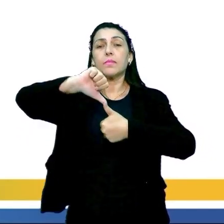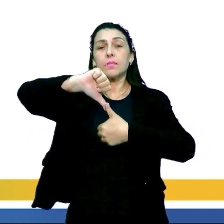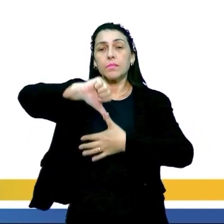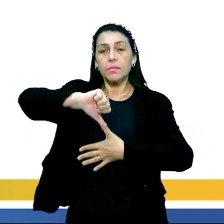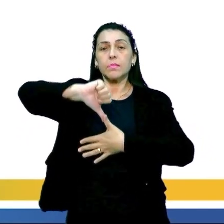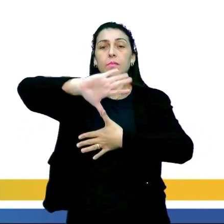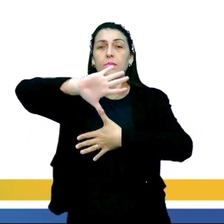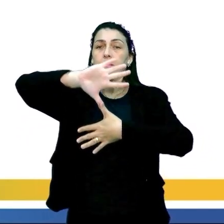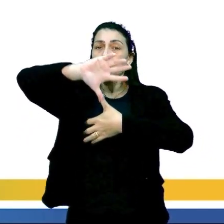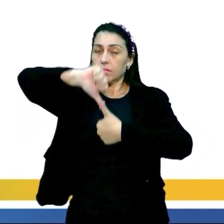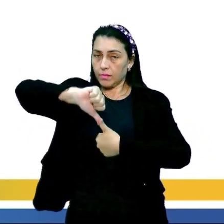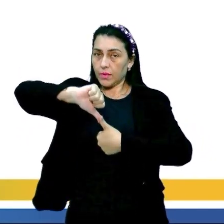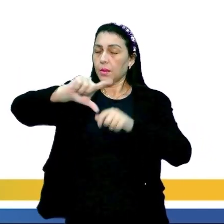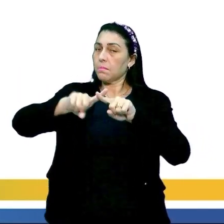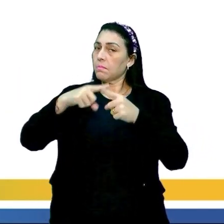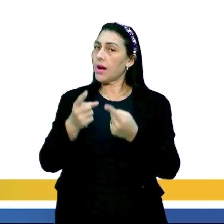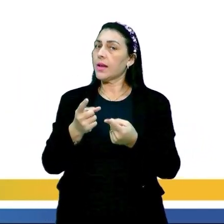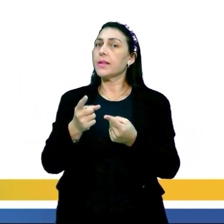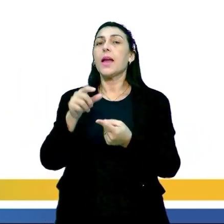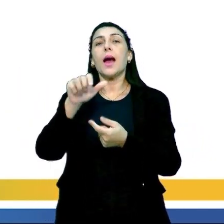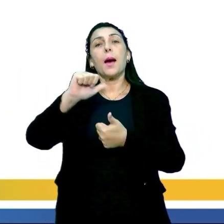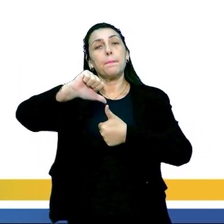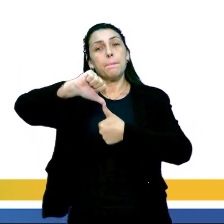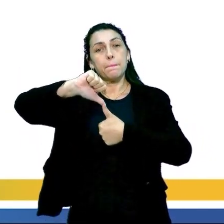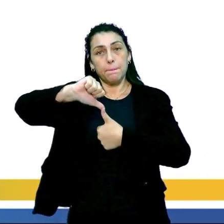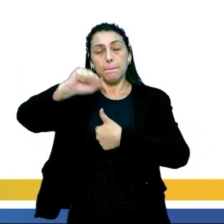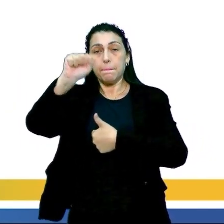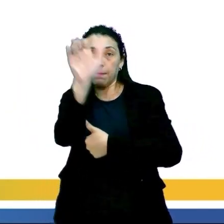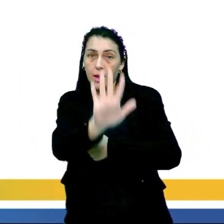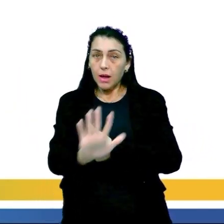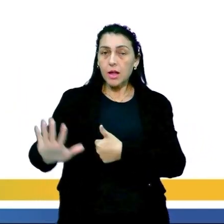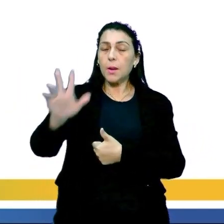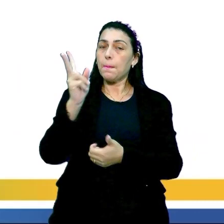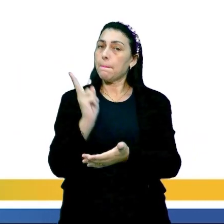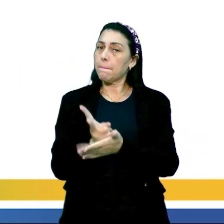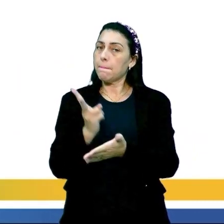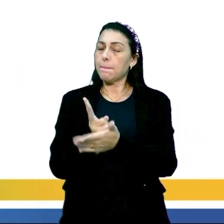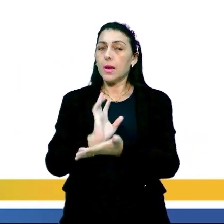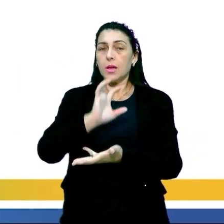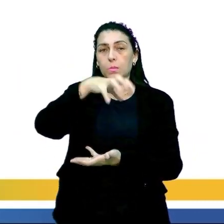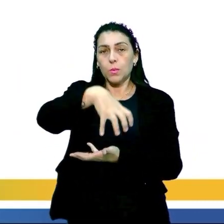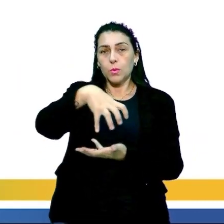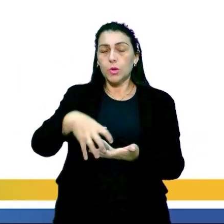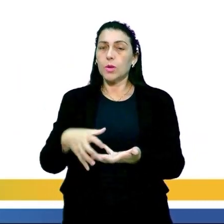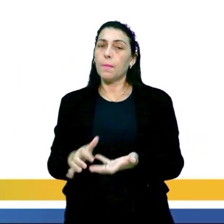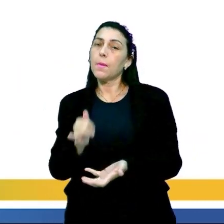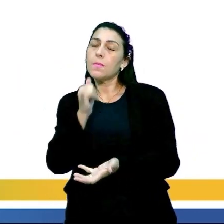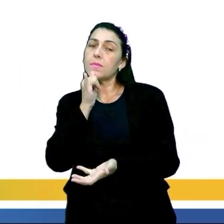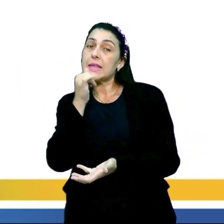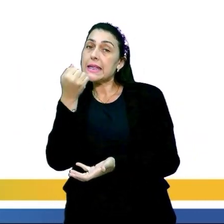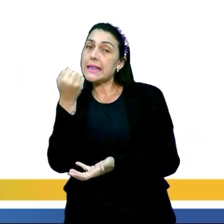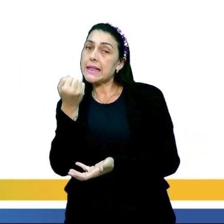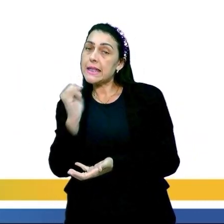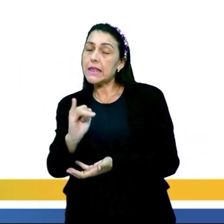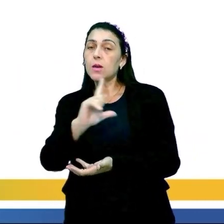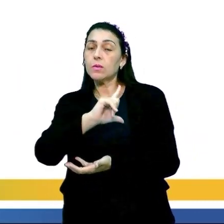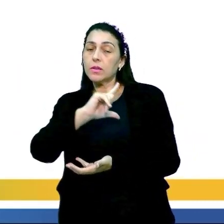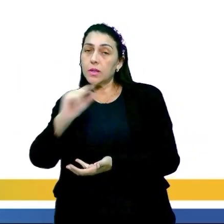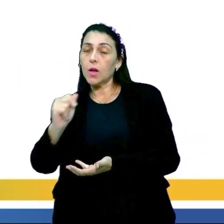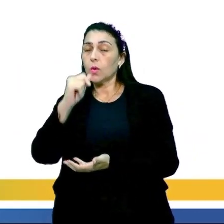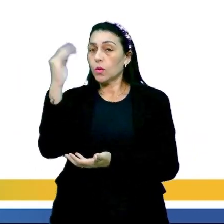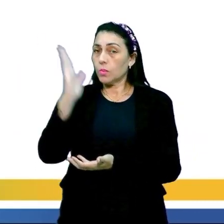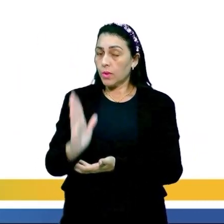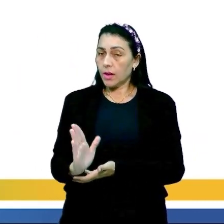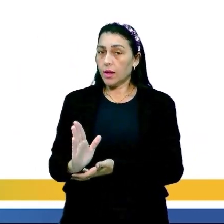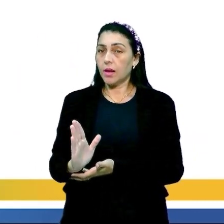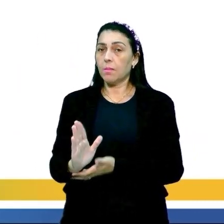América Central e América do Sul, mas é tudo América, tá? É tudo o mesmo continente. Já, por exemplo, se eu saio do